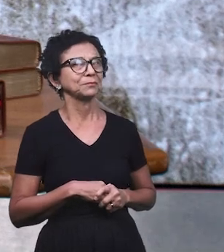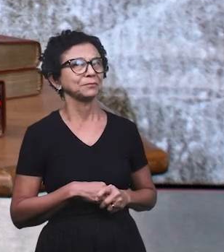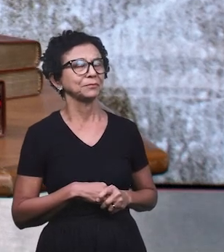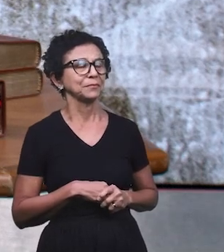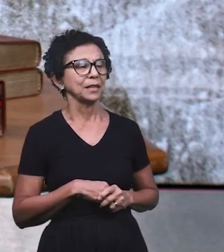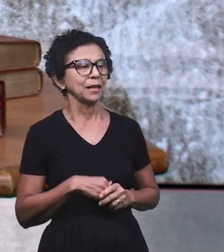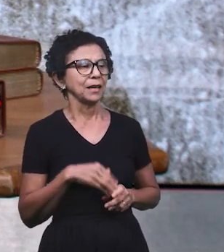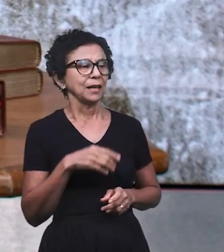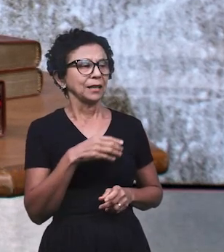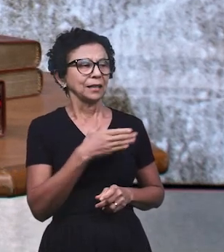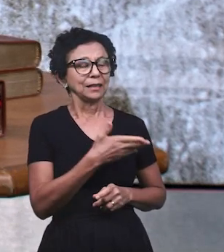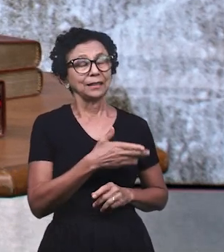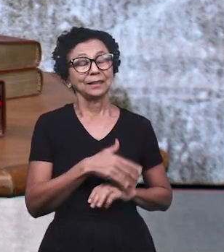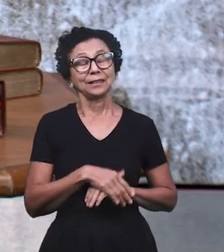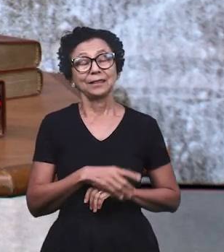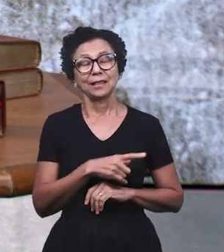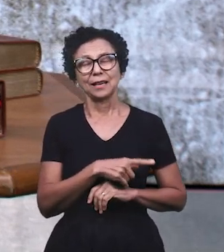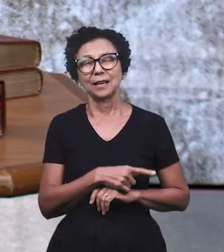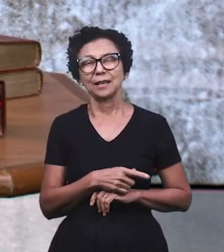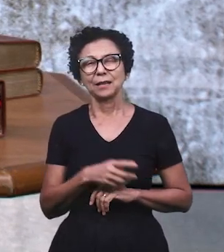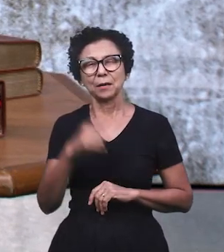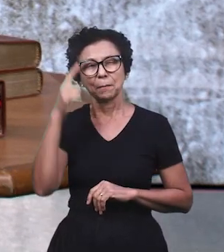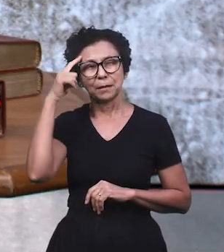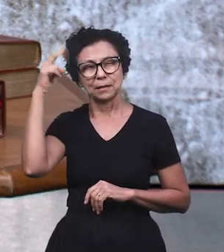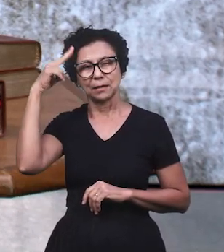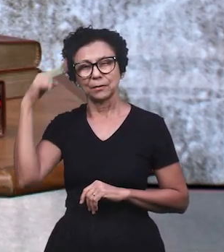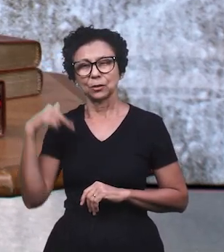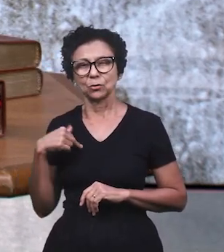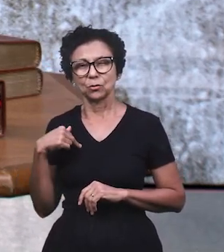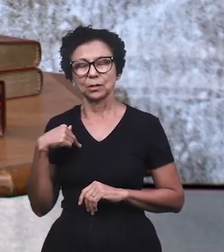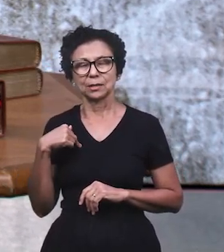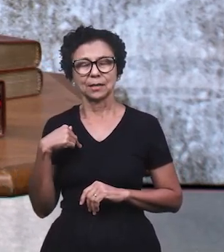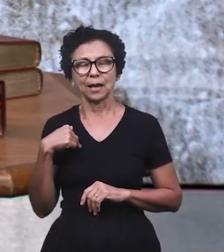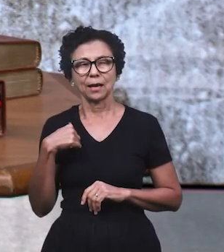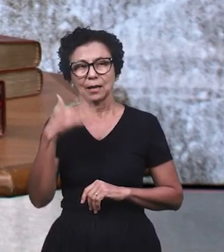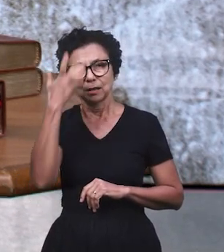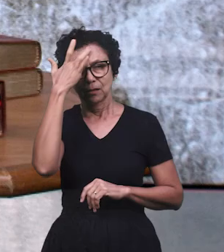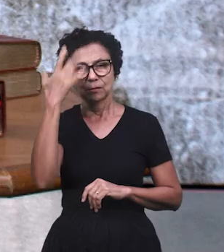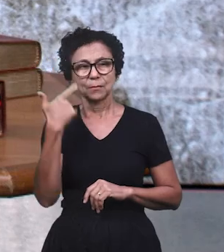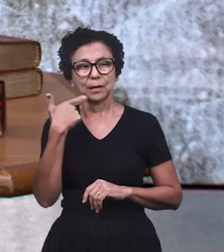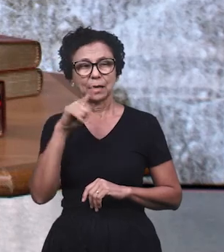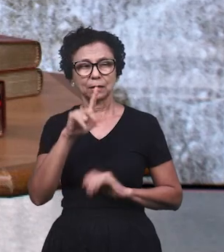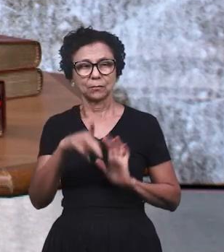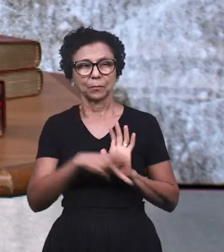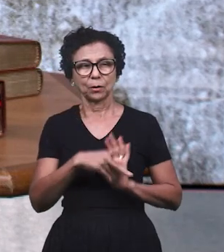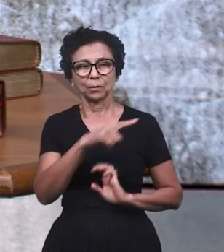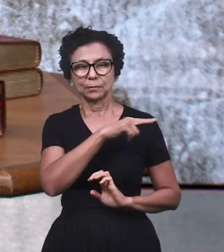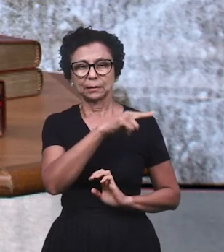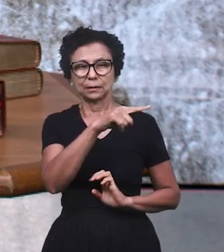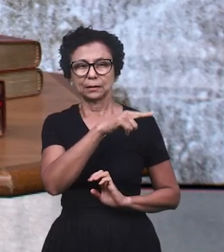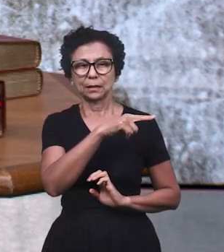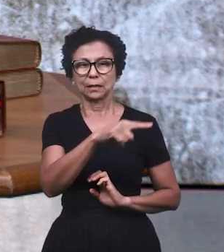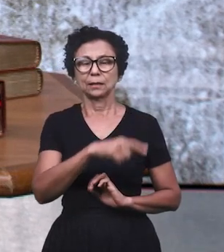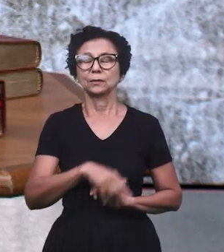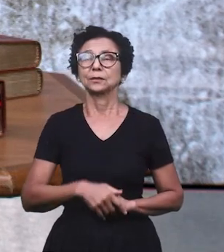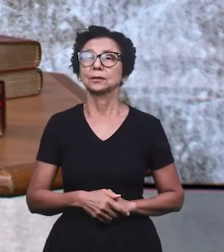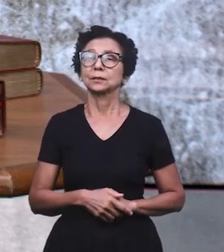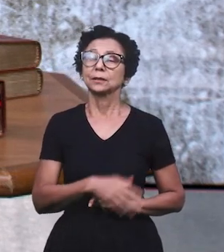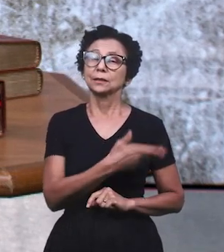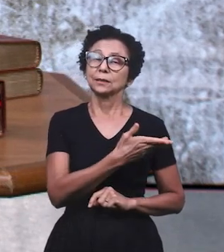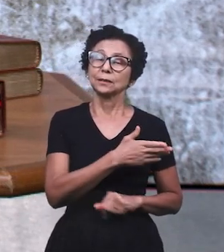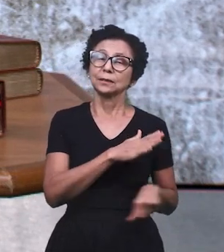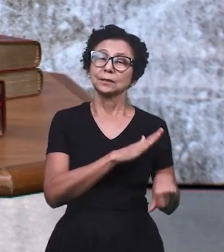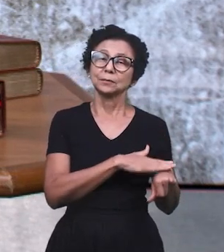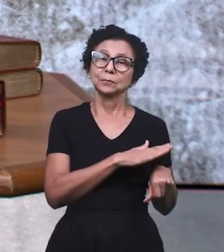língua deles, pensavam que José não os estava compreendendo, e eles falaram do episódio